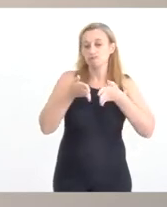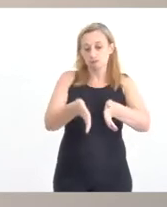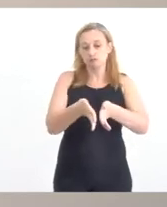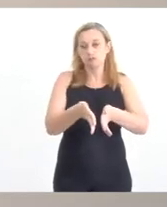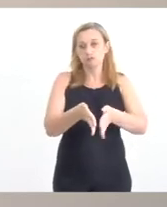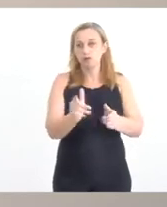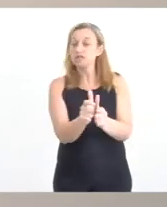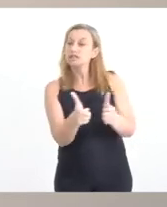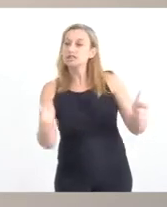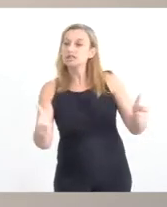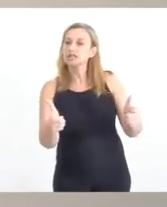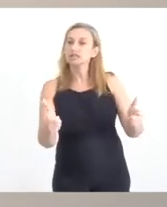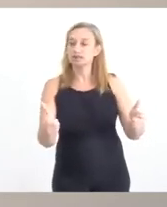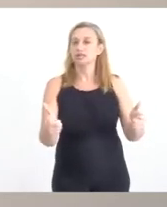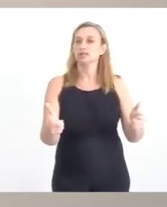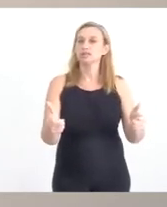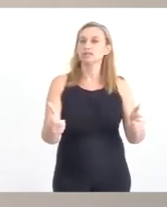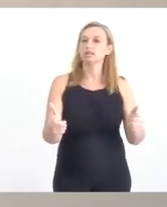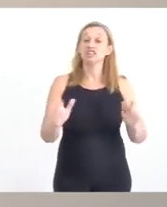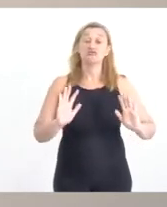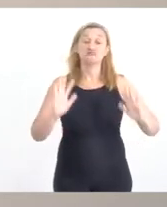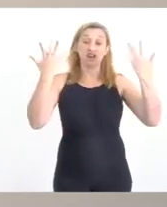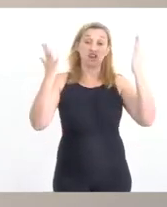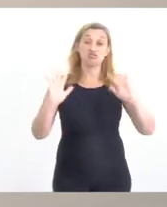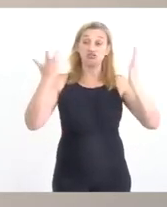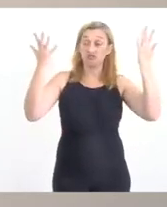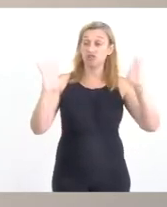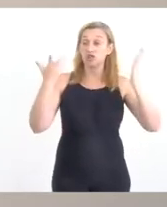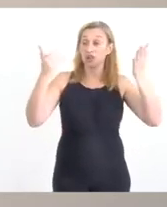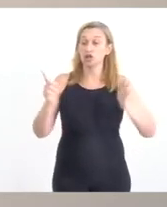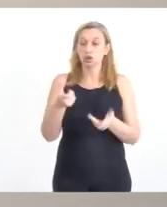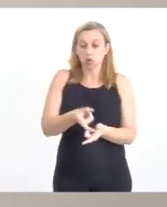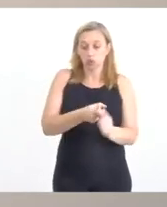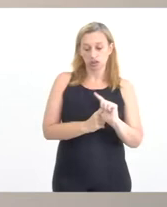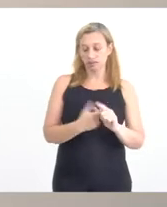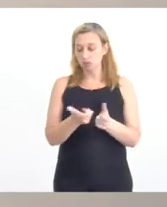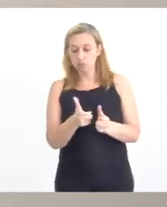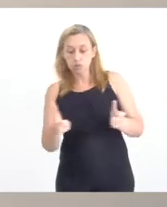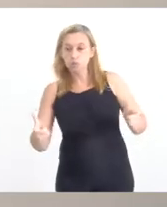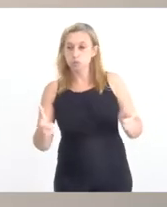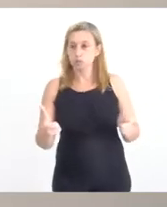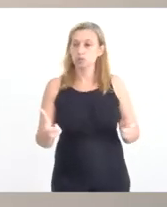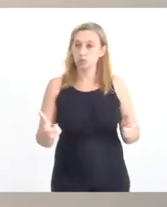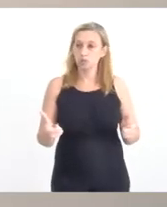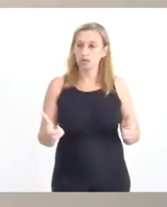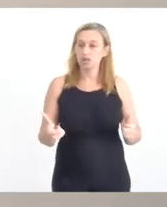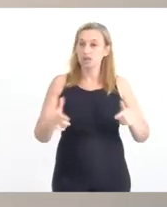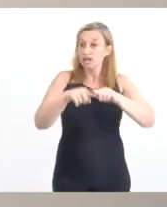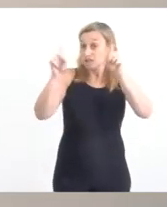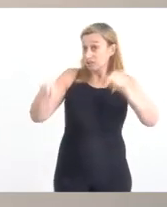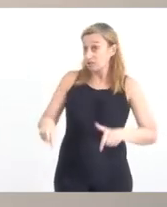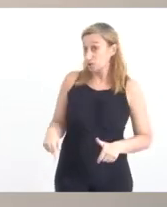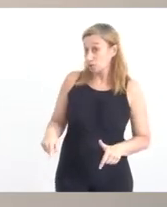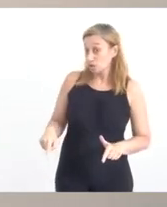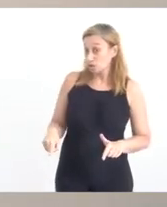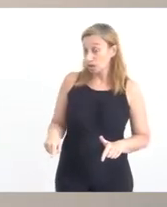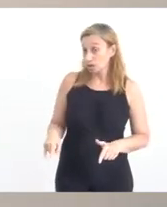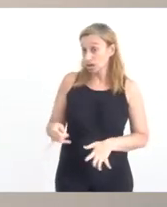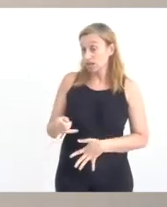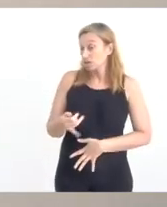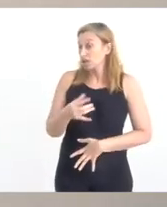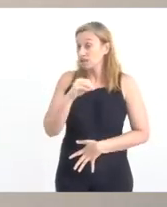em grandes obras e grandes Mega eventos em que deixou uma dívida profunda e de e por exemplo sem